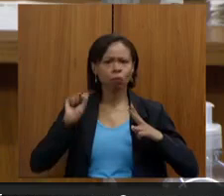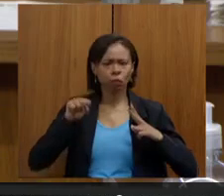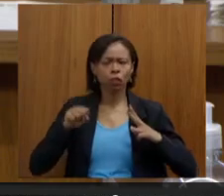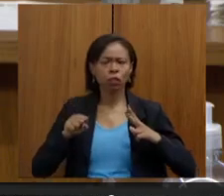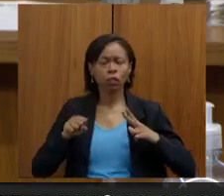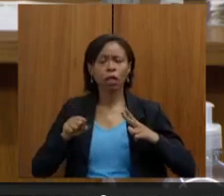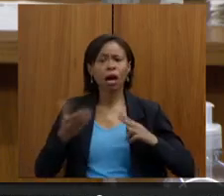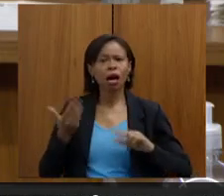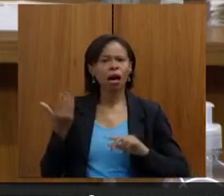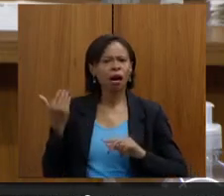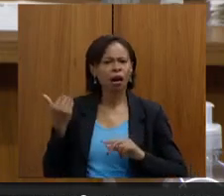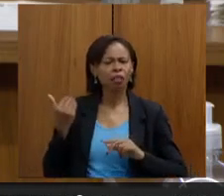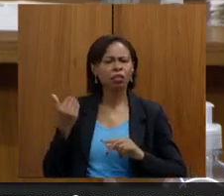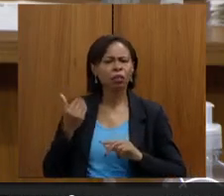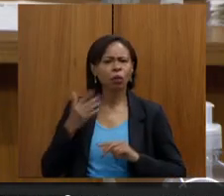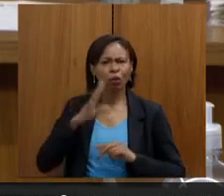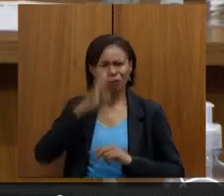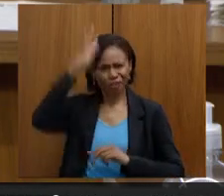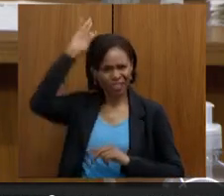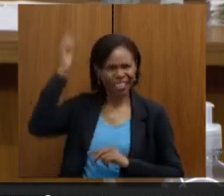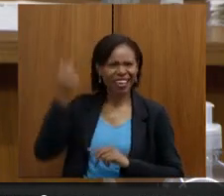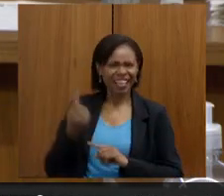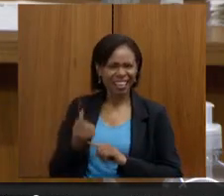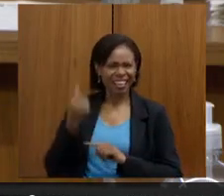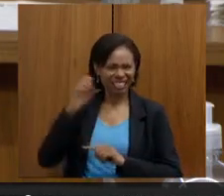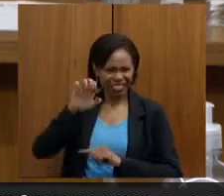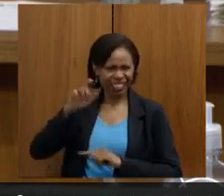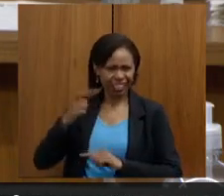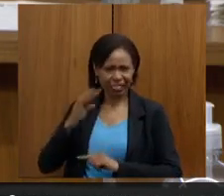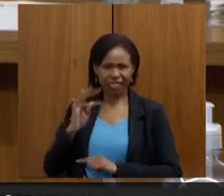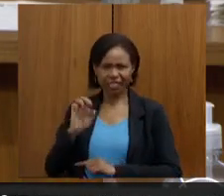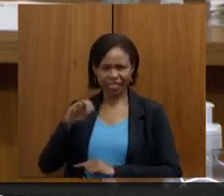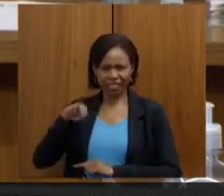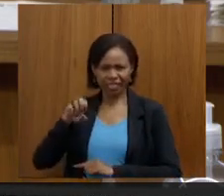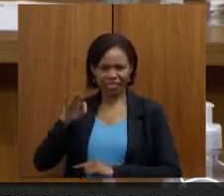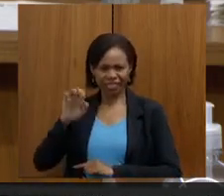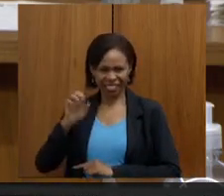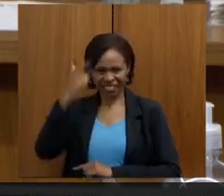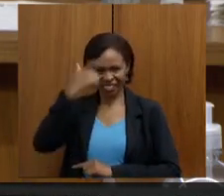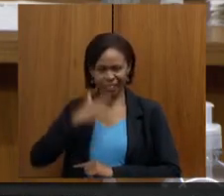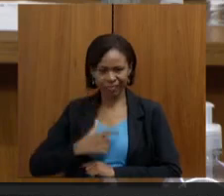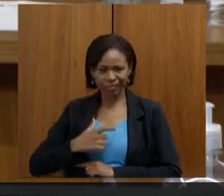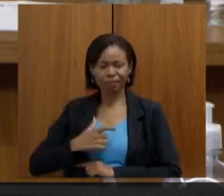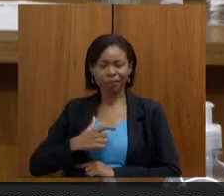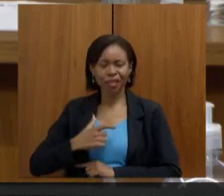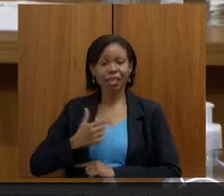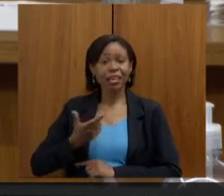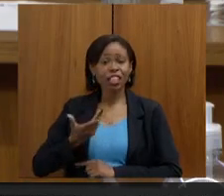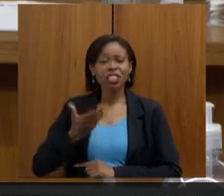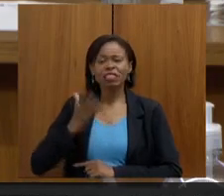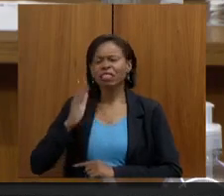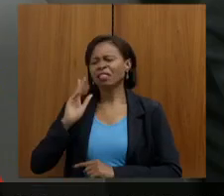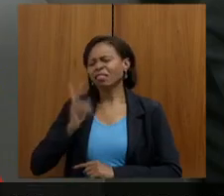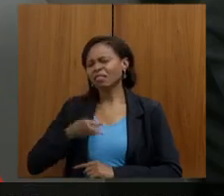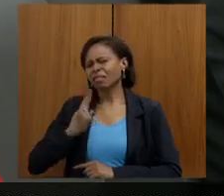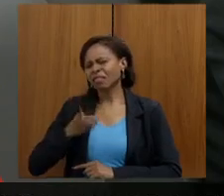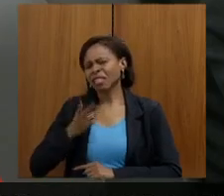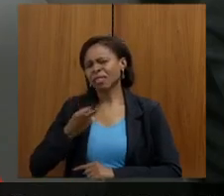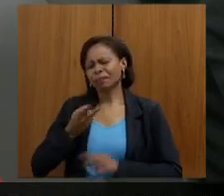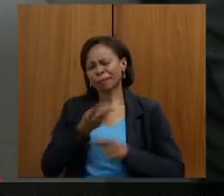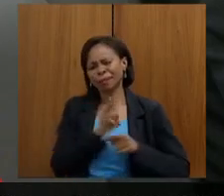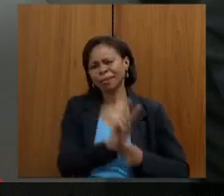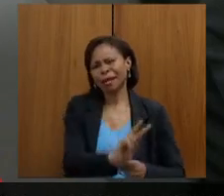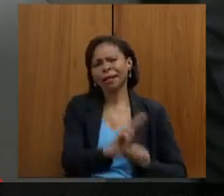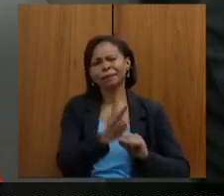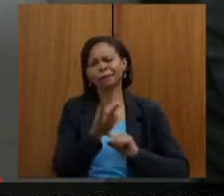ainda era um Tenente e no Segundo Batalhão cansamos a partilhar todos esses